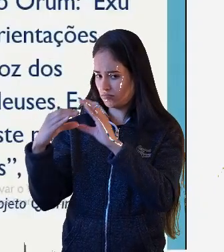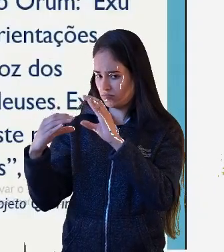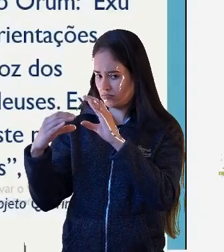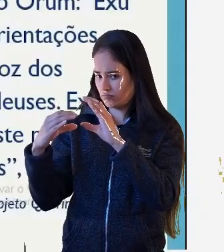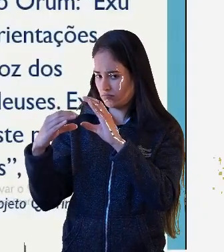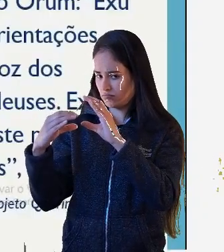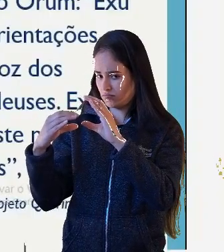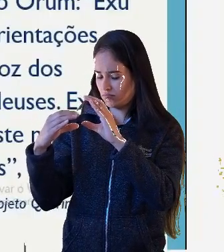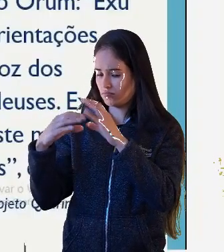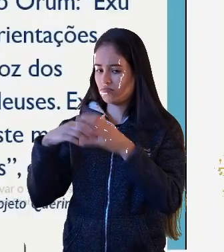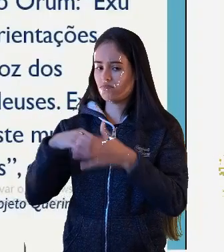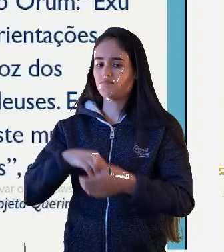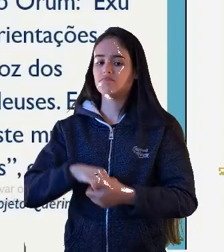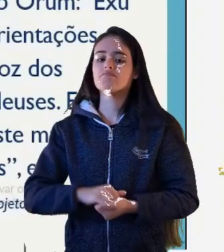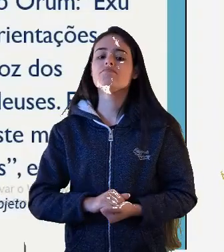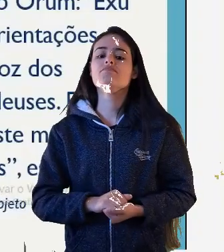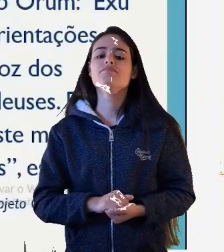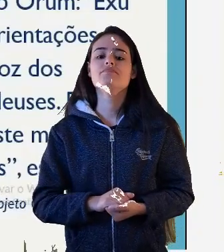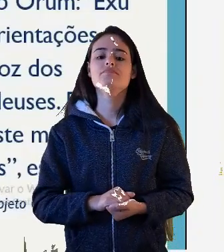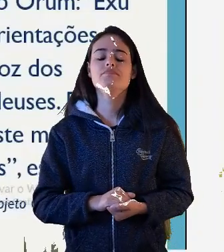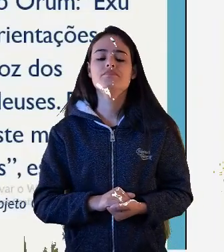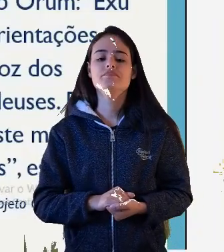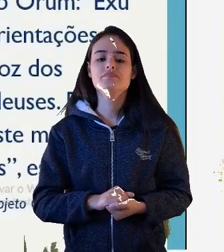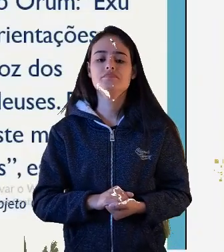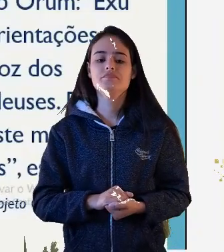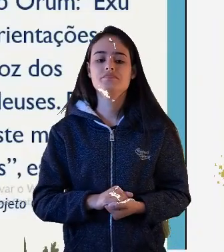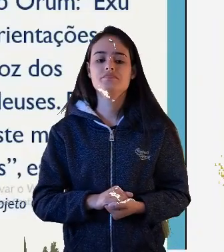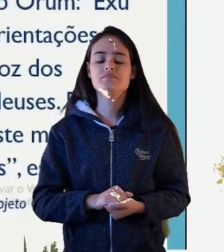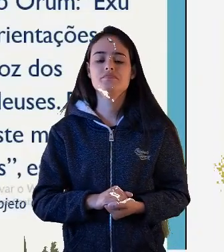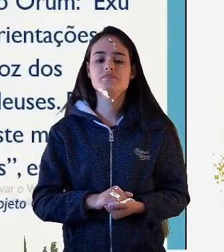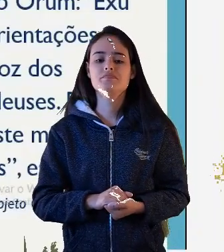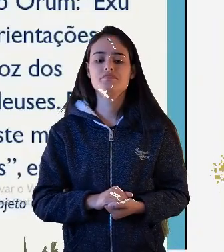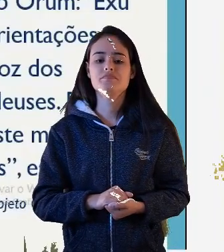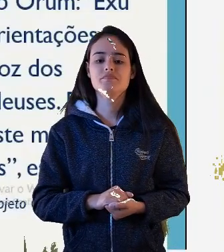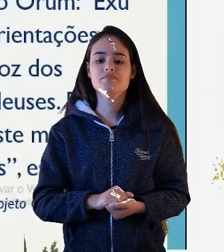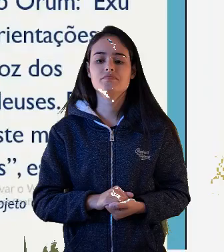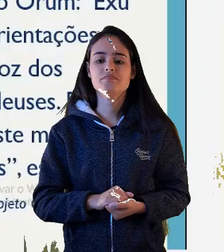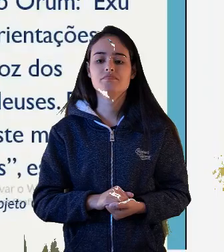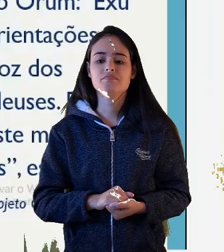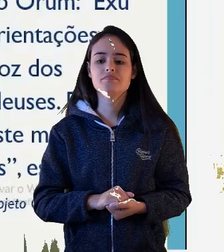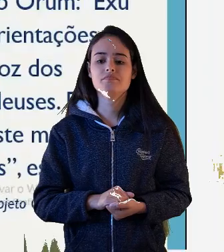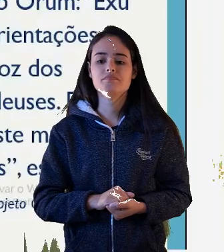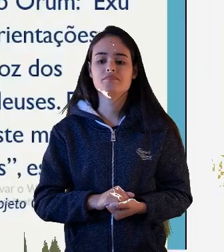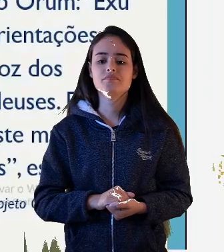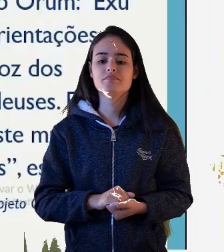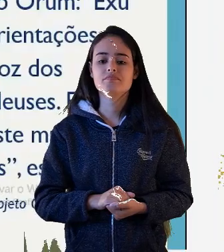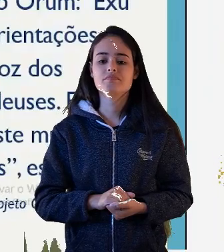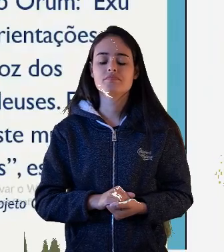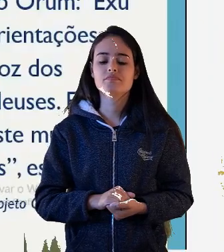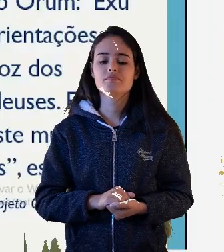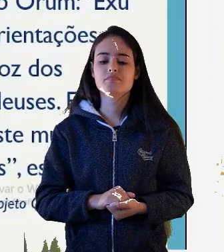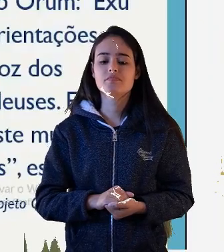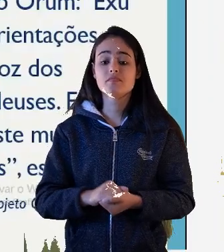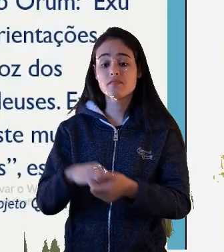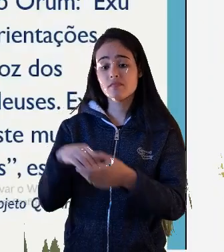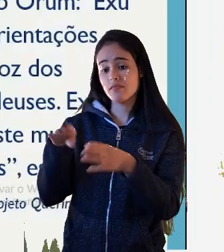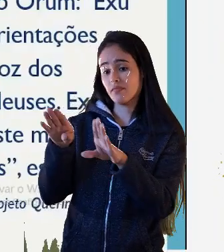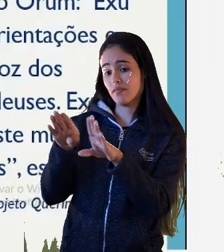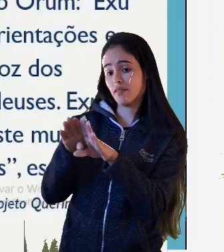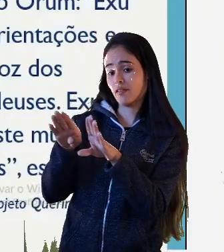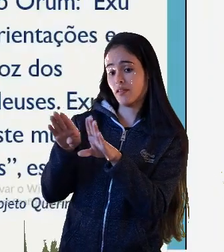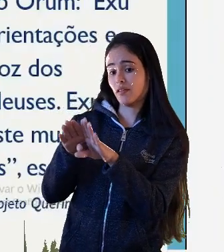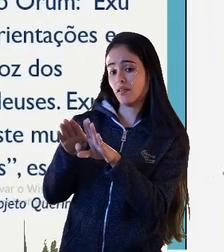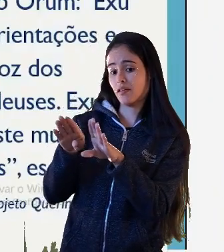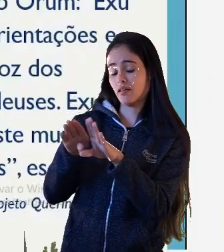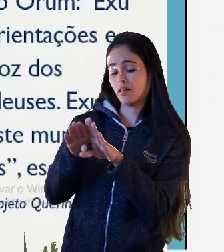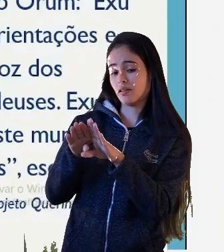da comunicação. Exu faz a ponte entre este mundo e o mundo dos orixás. É tão bonito isso, né? Por que as pessoas demonizam, né? A